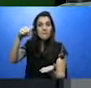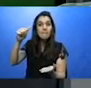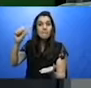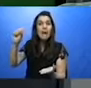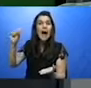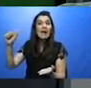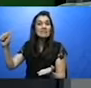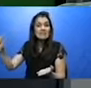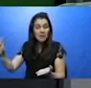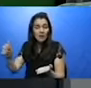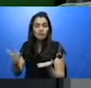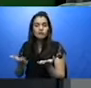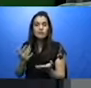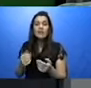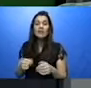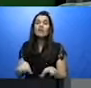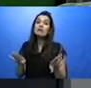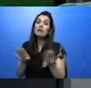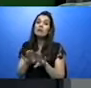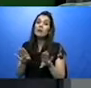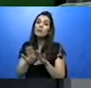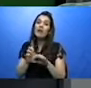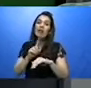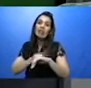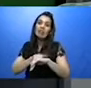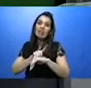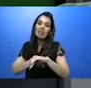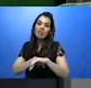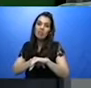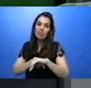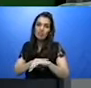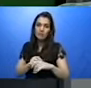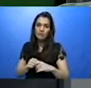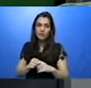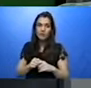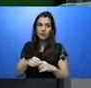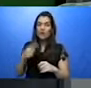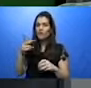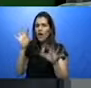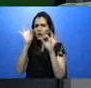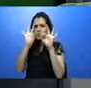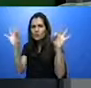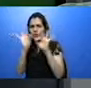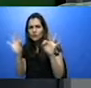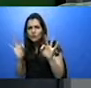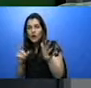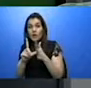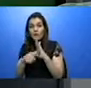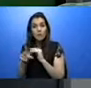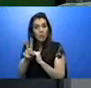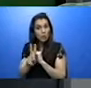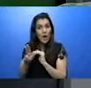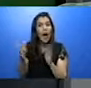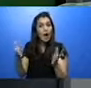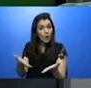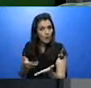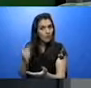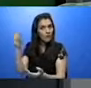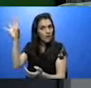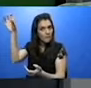de tempo que aparecem nos textos. Lembra que eu falei para vocês? Vamos grifando, que depois nós vamos utilizar? É